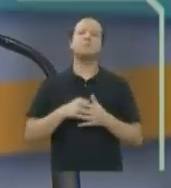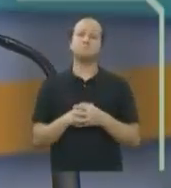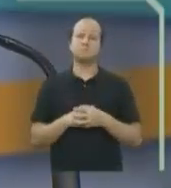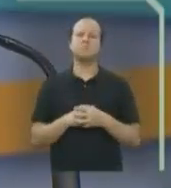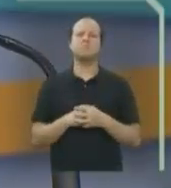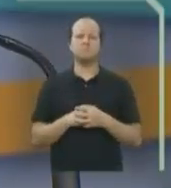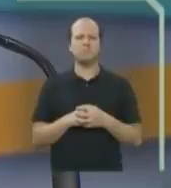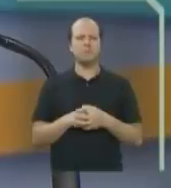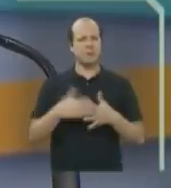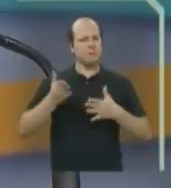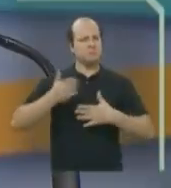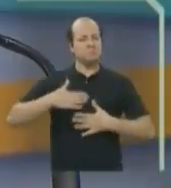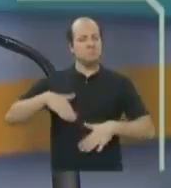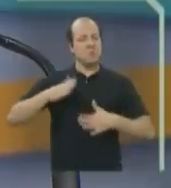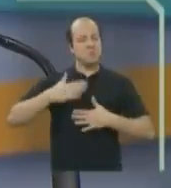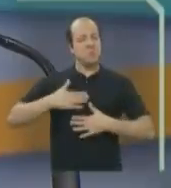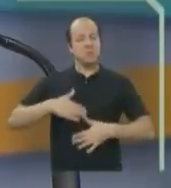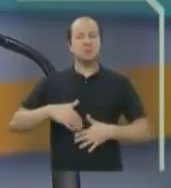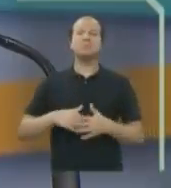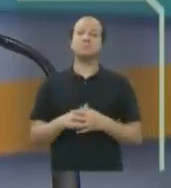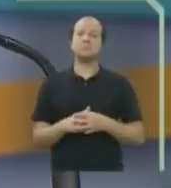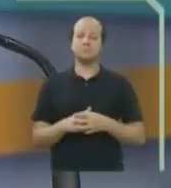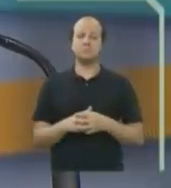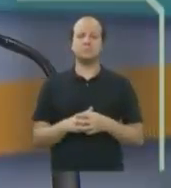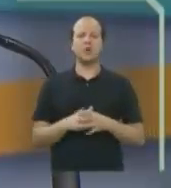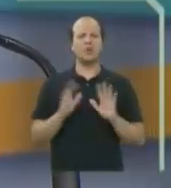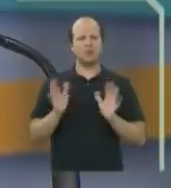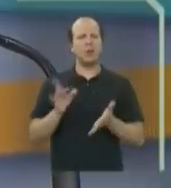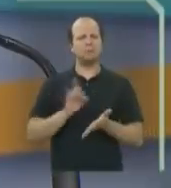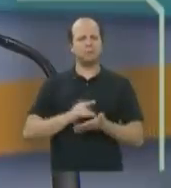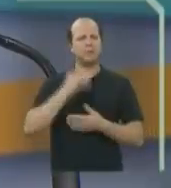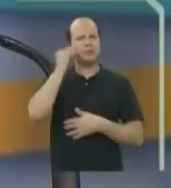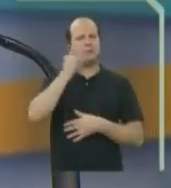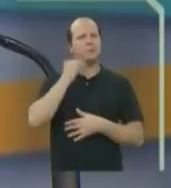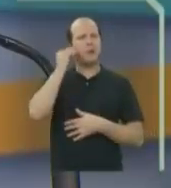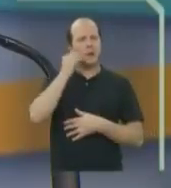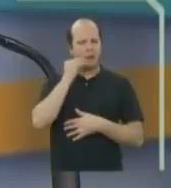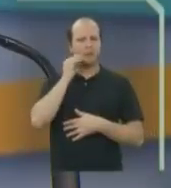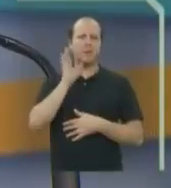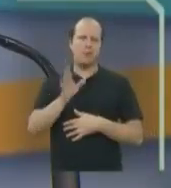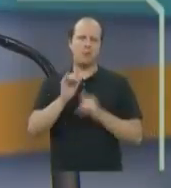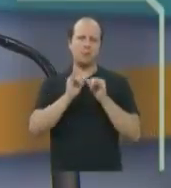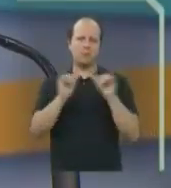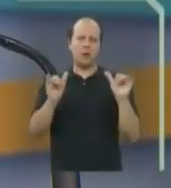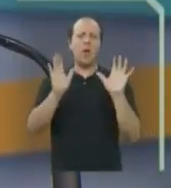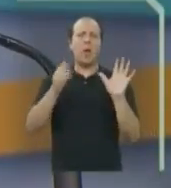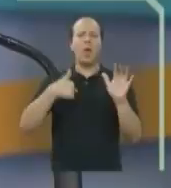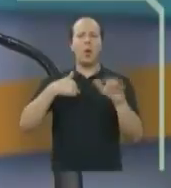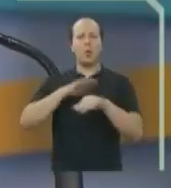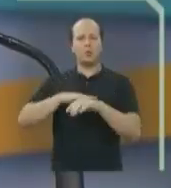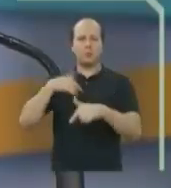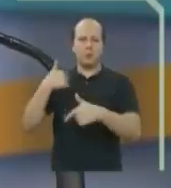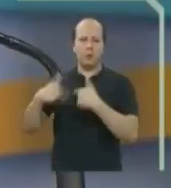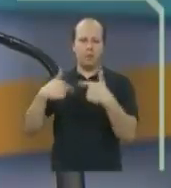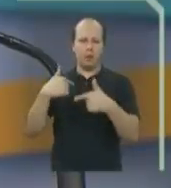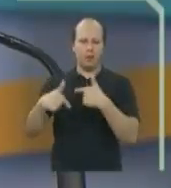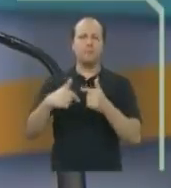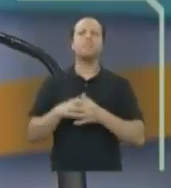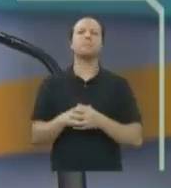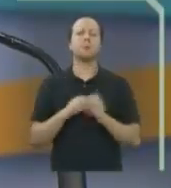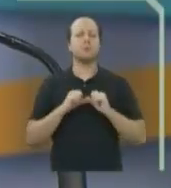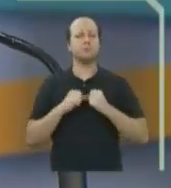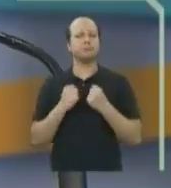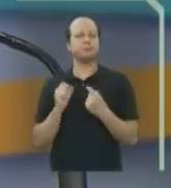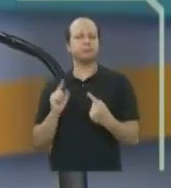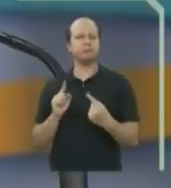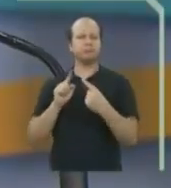absolutamente tranquila, porque, de fato, eu já tenho experiência, vou citar aqui, eu trabalhei com muito afinco na